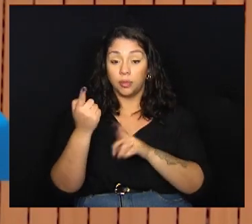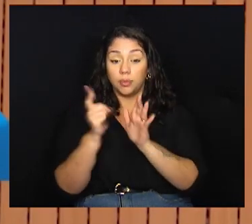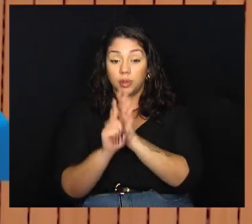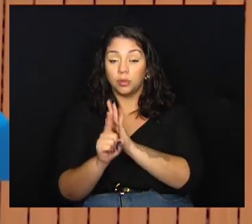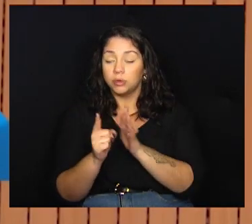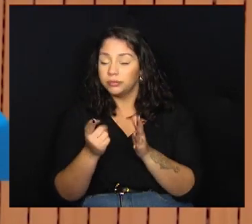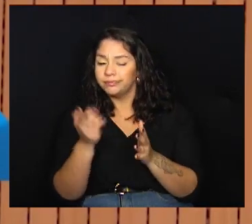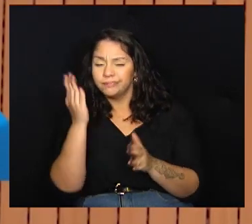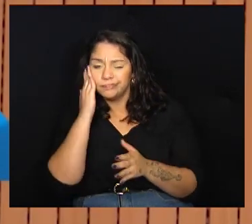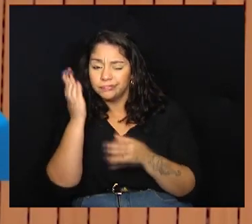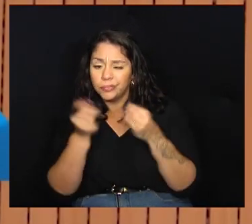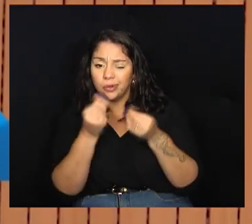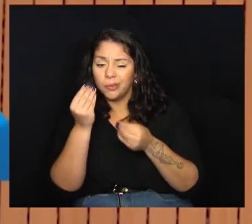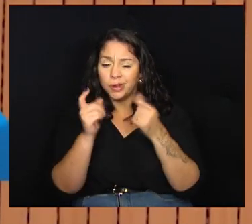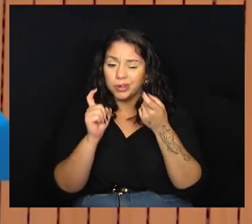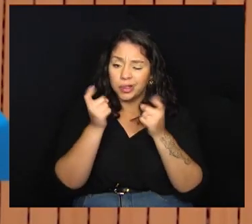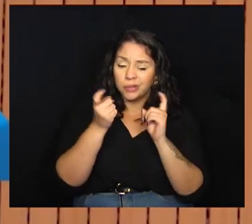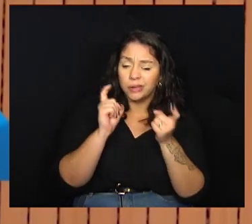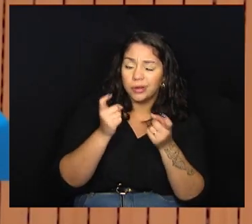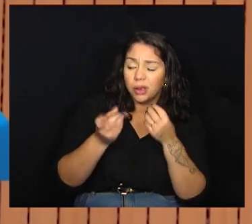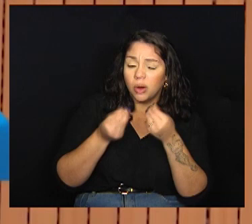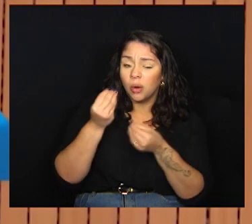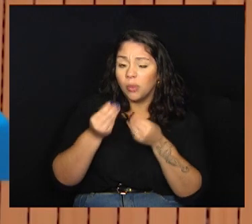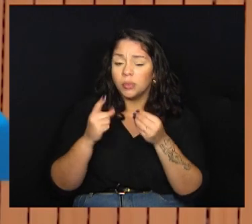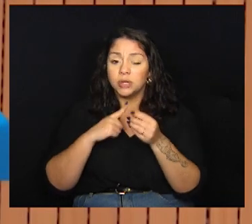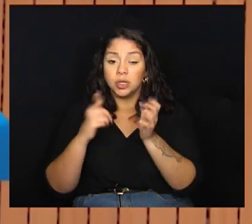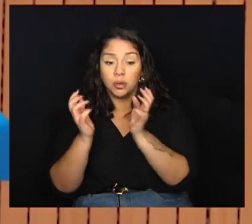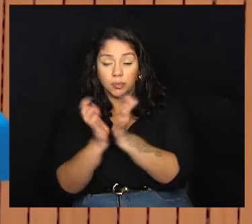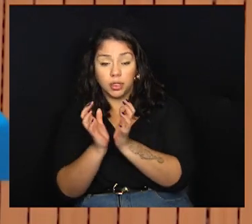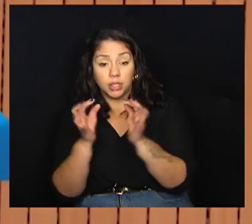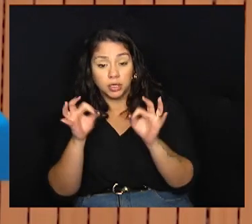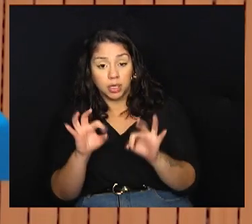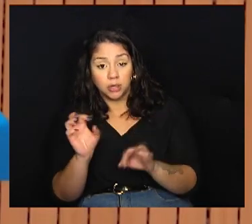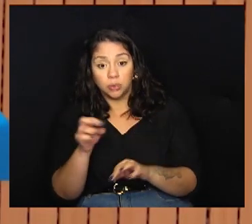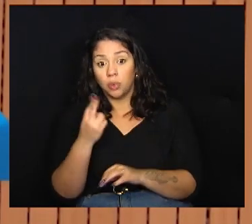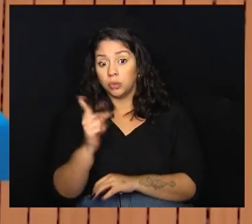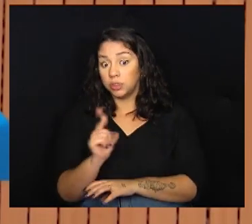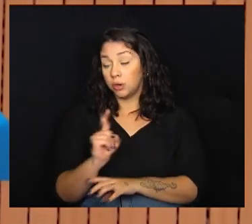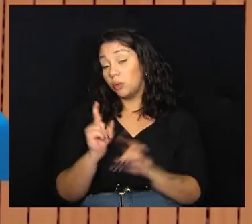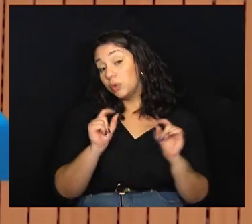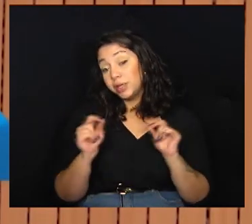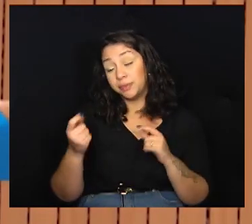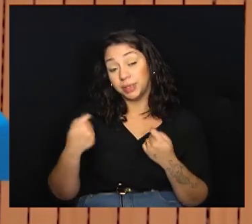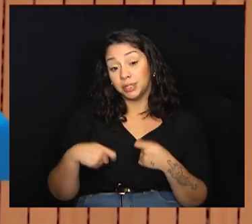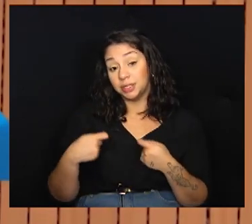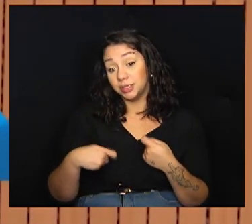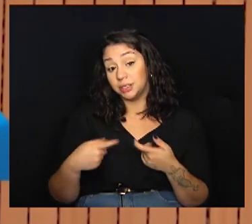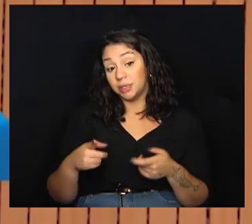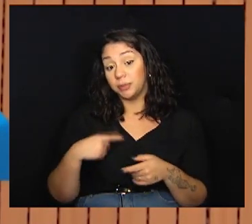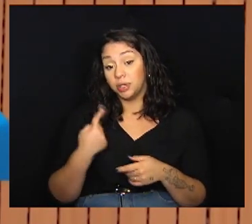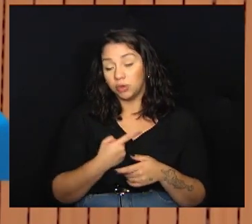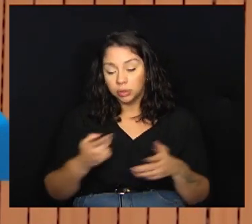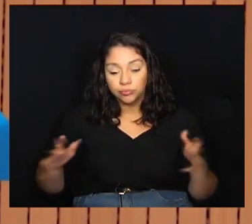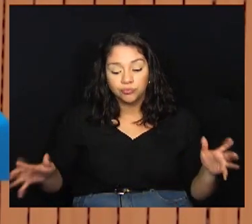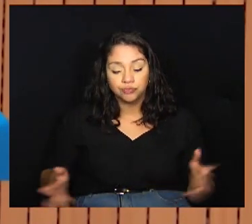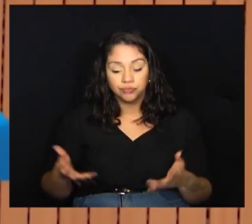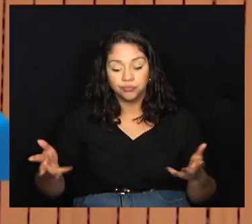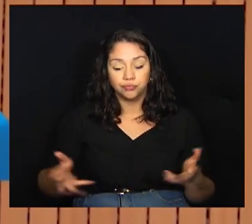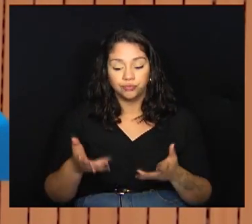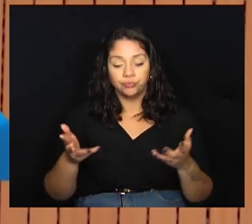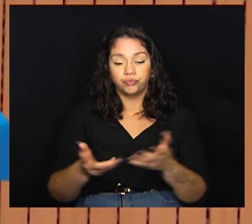essas reuniões, se esse comitê tem sido efetivo ou não, o que precisa para a gente turbinar esse comitê,